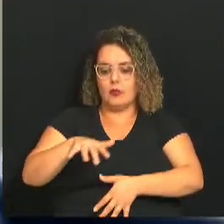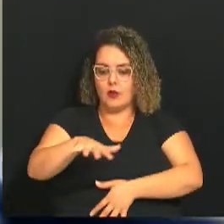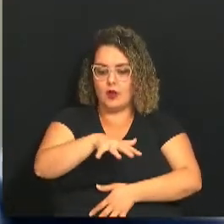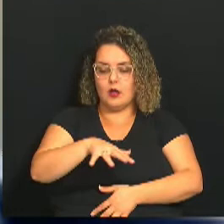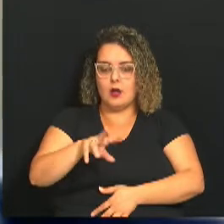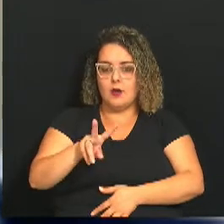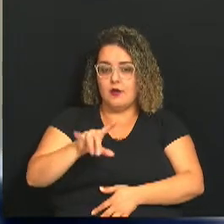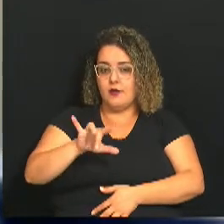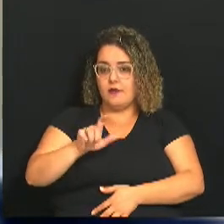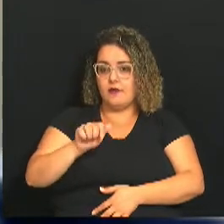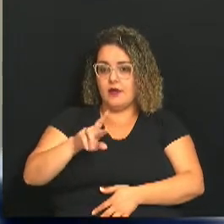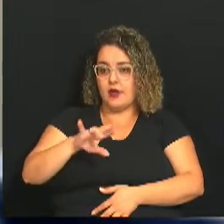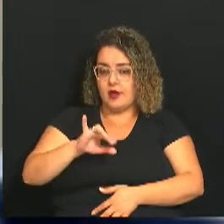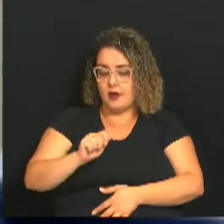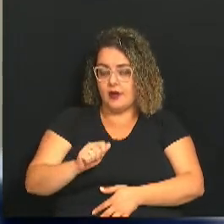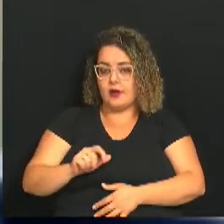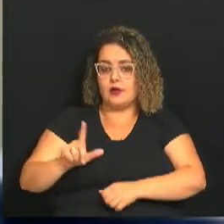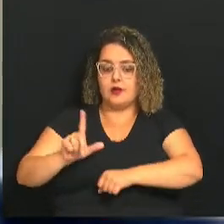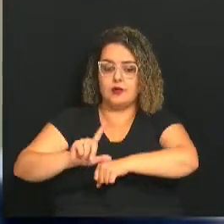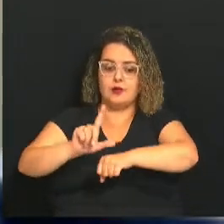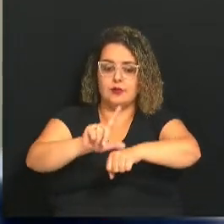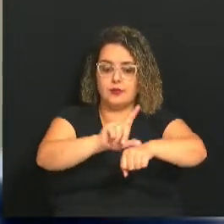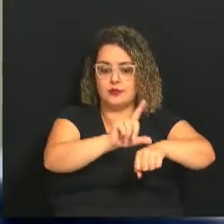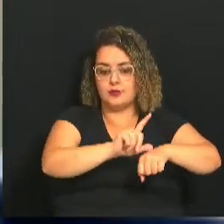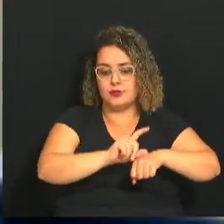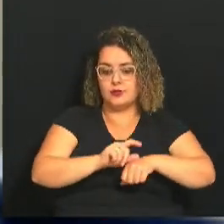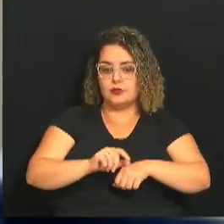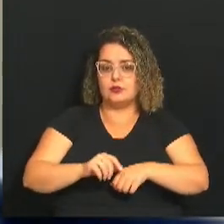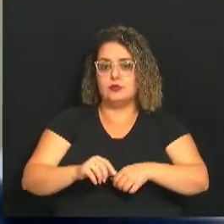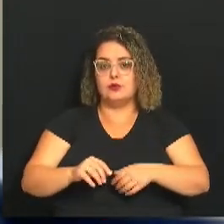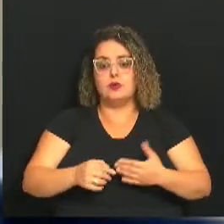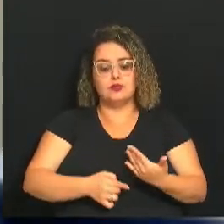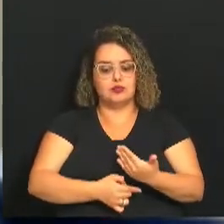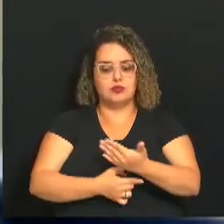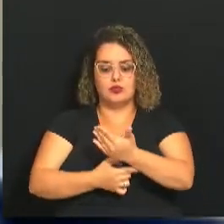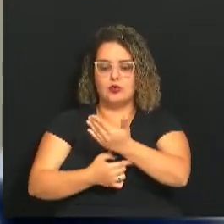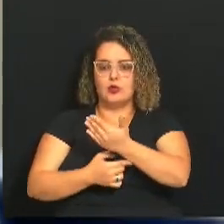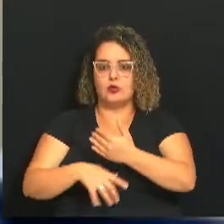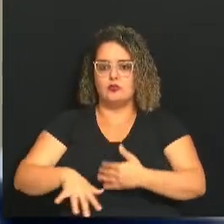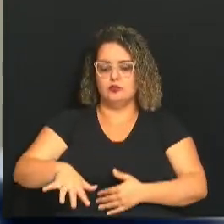de logísticas, é um foco, um polo de tecnologia,